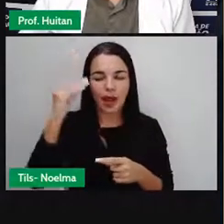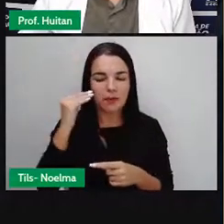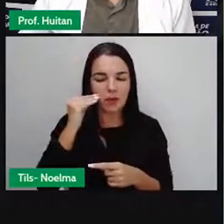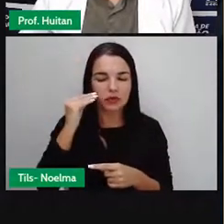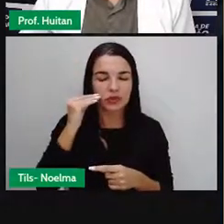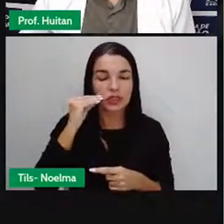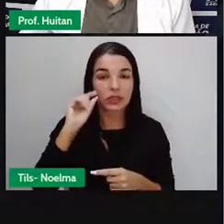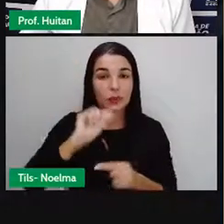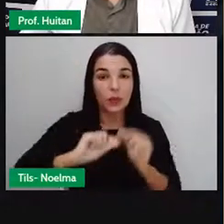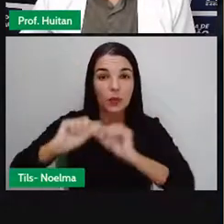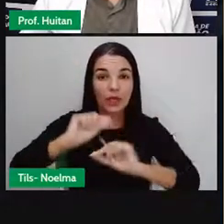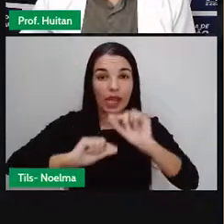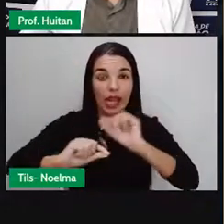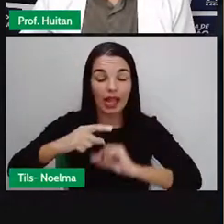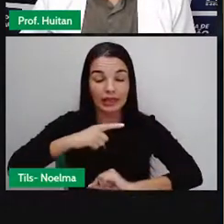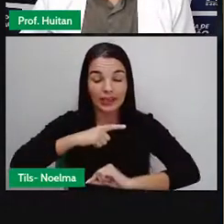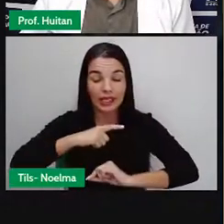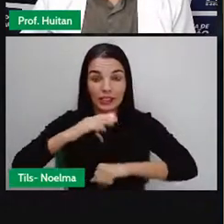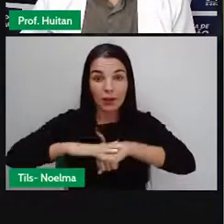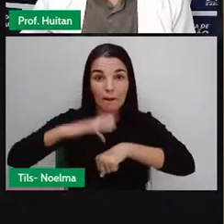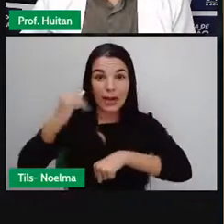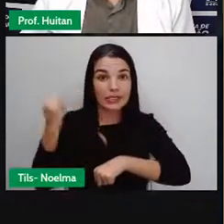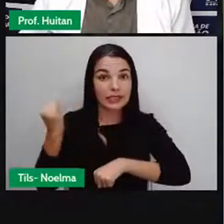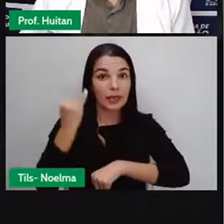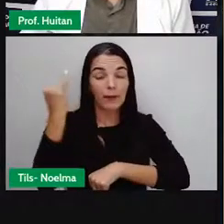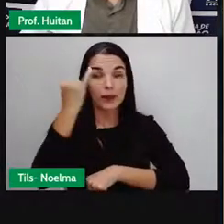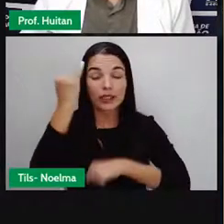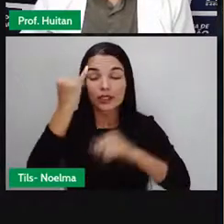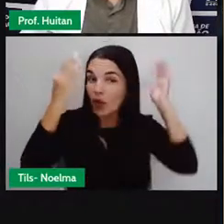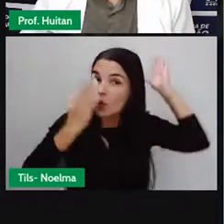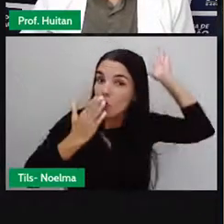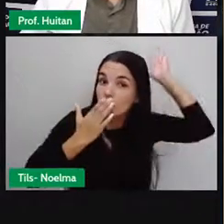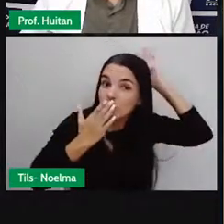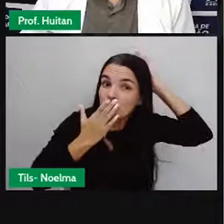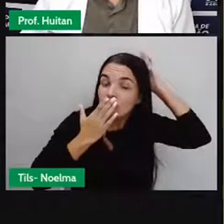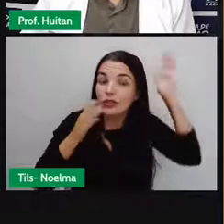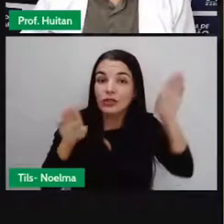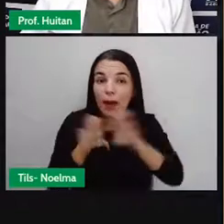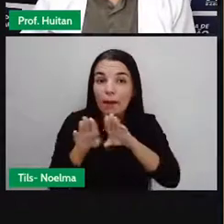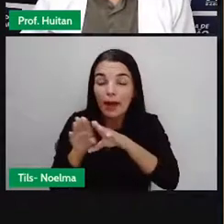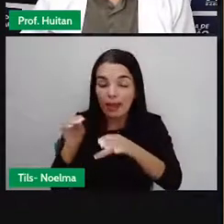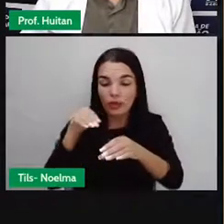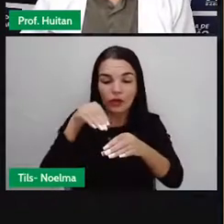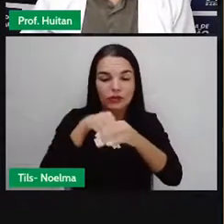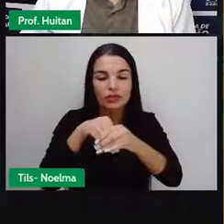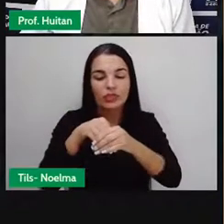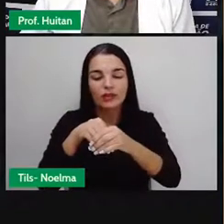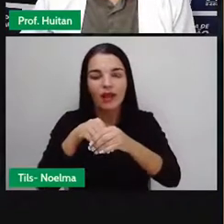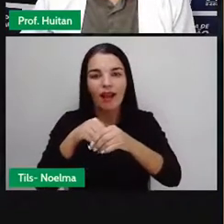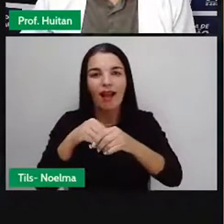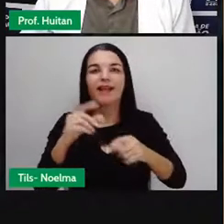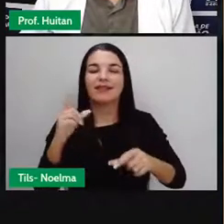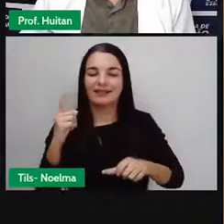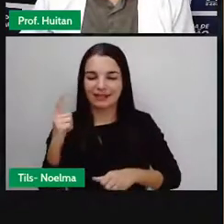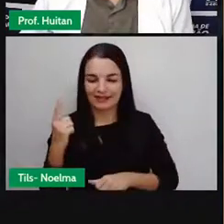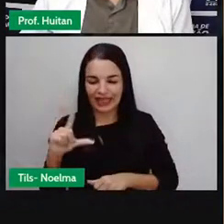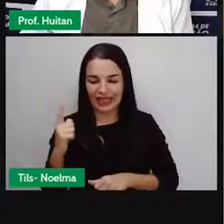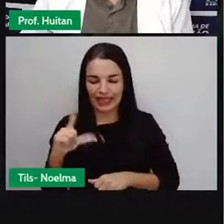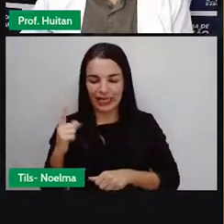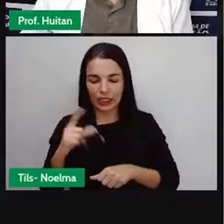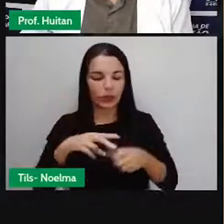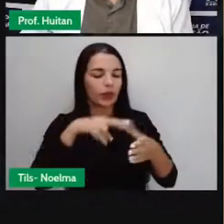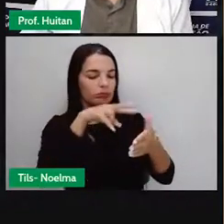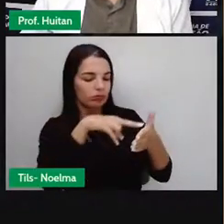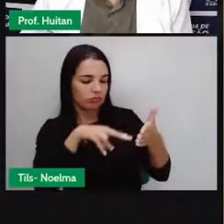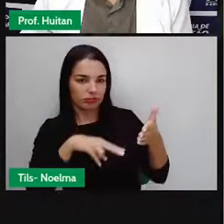indígena, a influência da cultura indígena e a importância dos indígenas para nós brasileiros. Né? Já que vamos falar de leitura